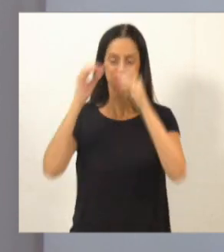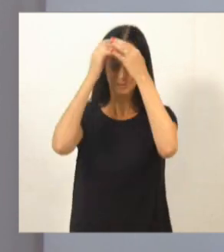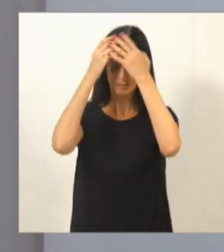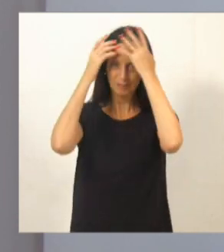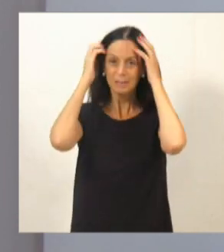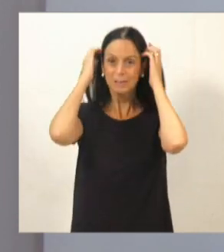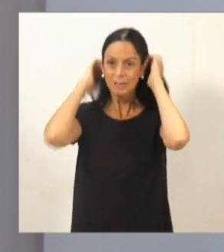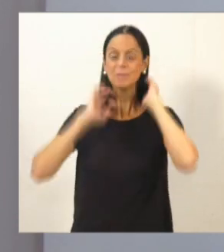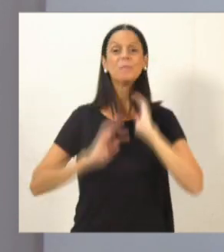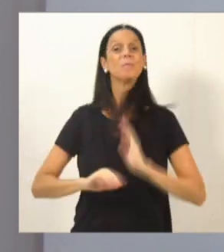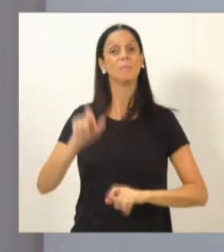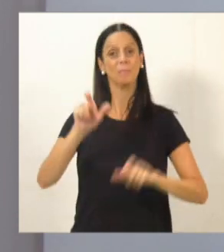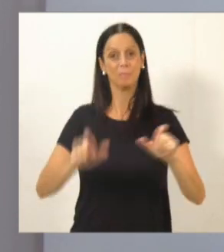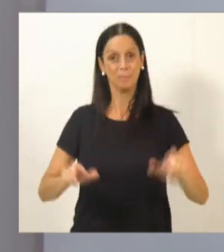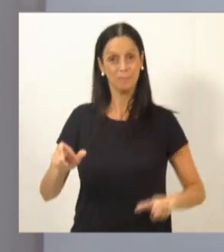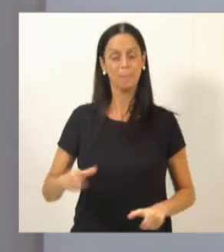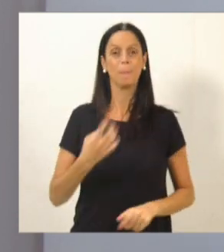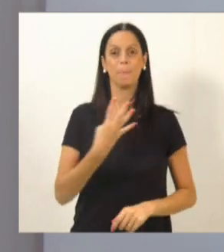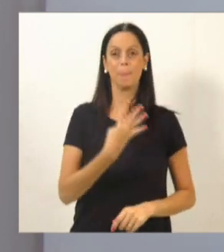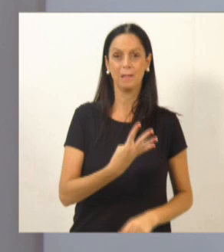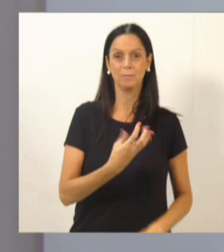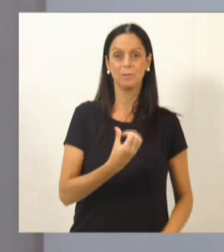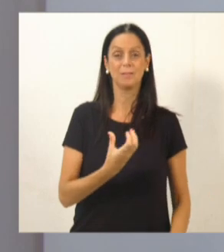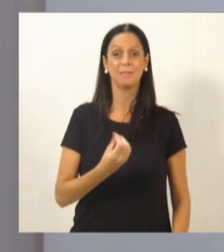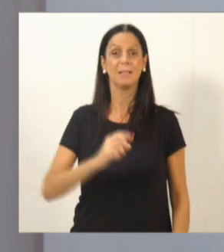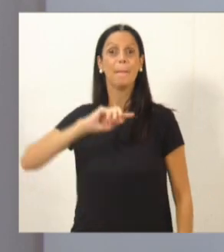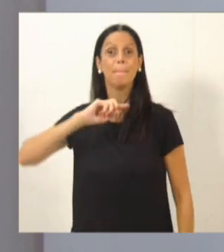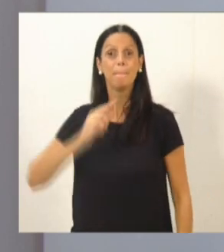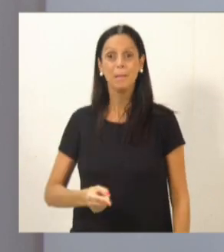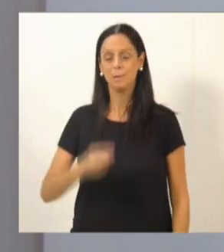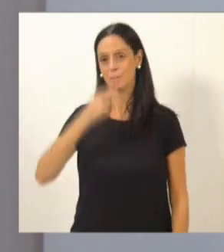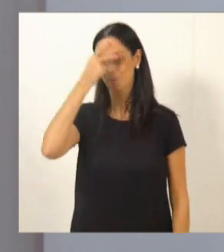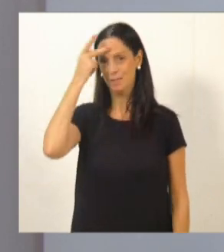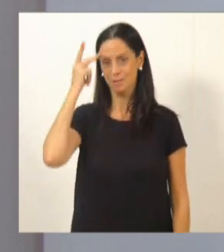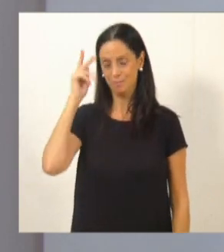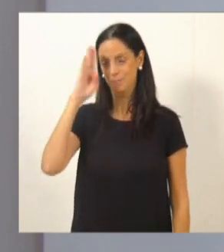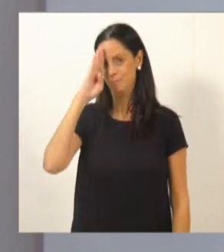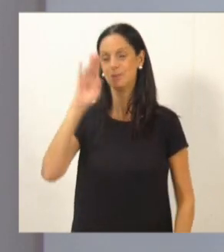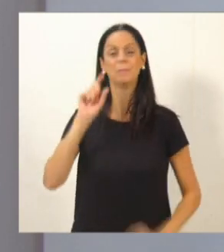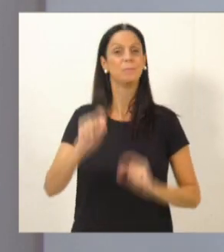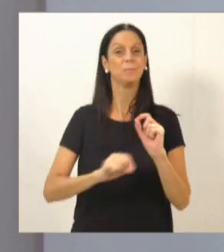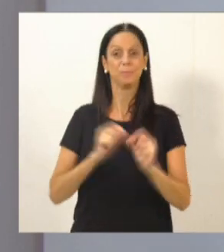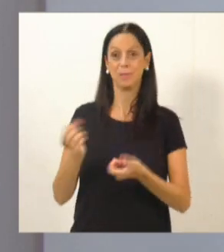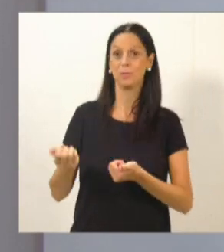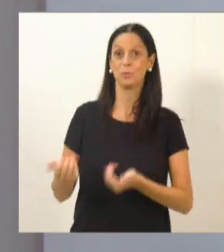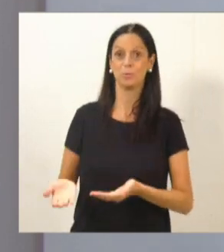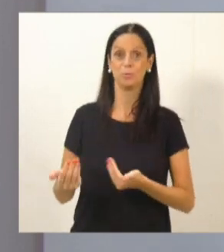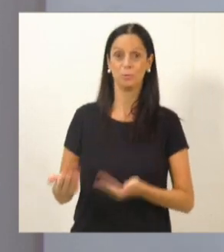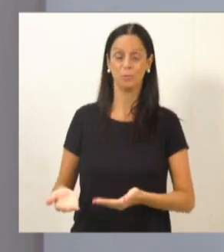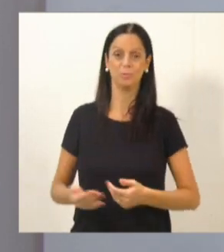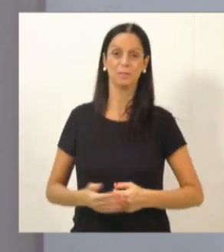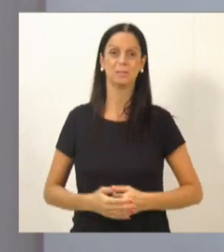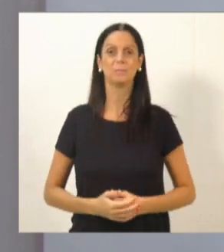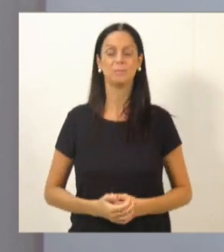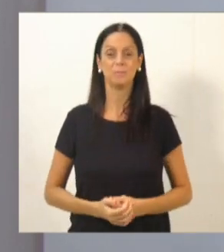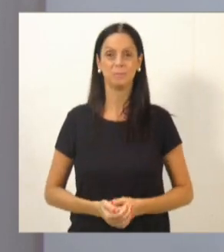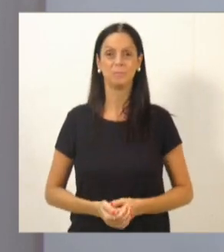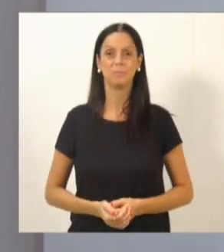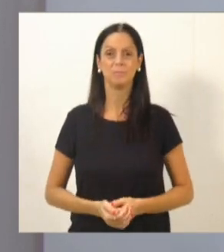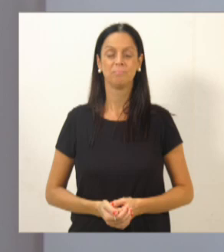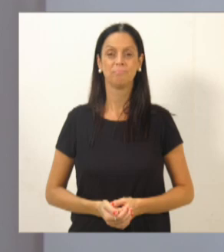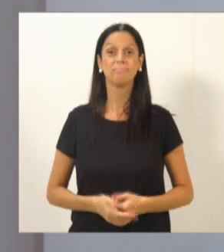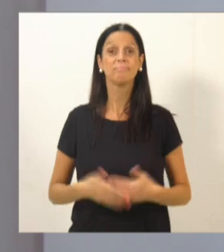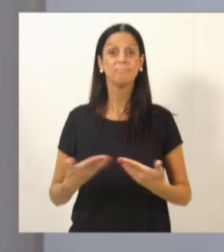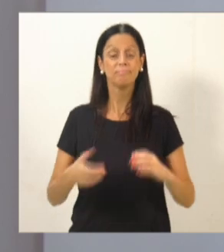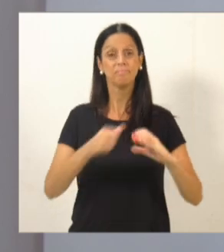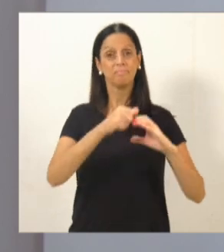vida de 460 mil pessoas, principalmente jovens. Uma característica